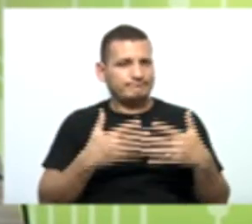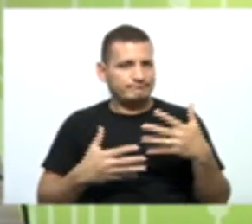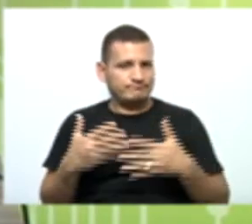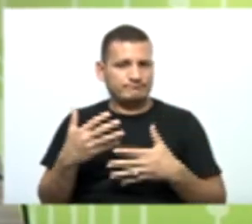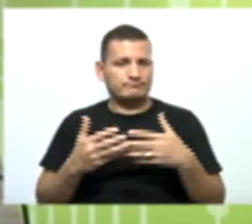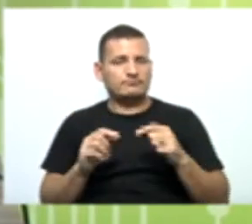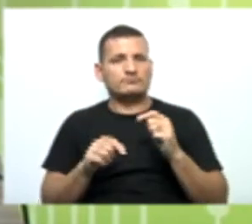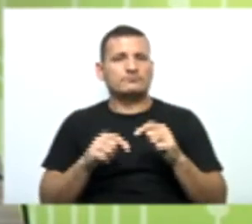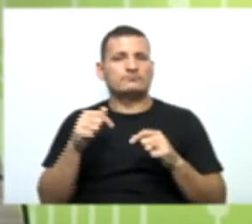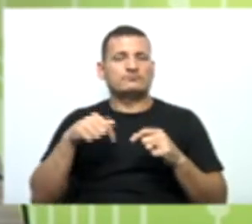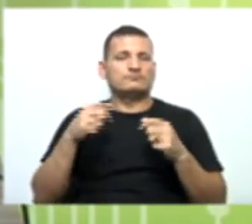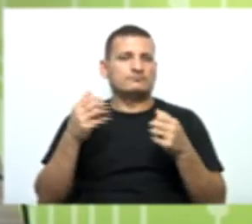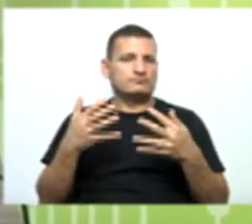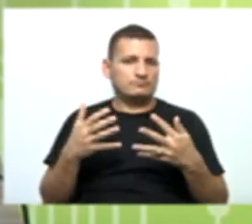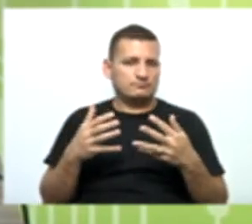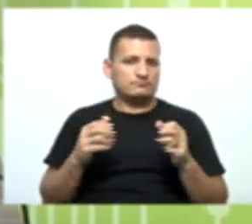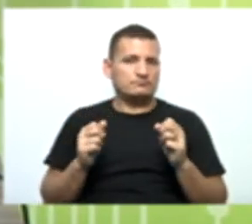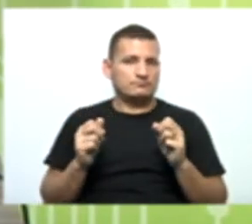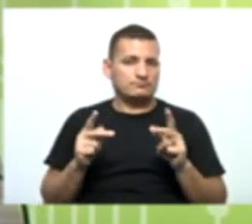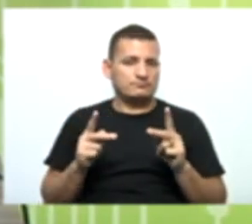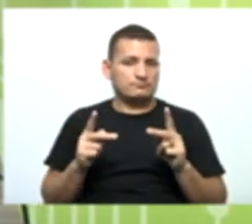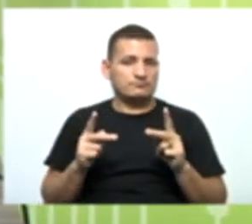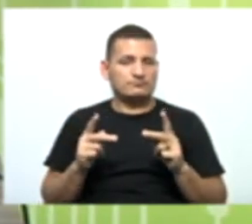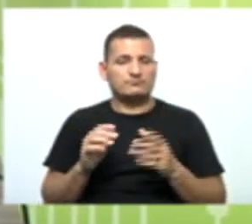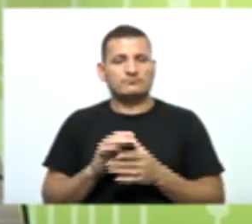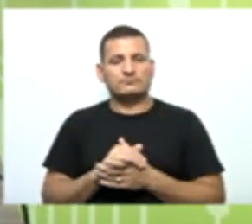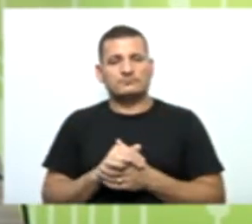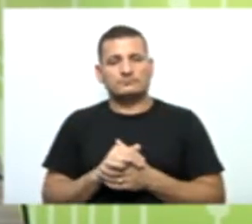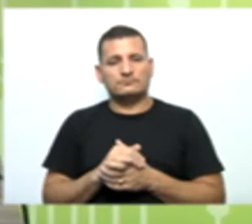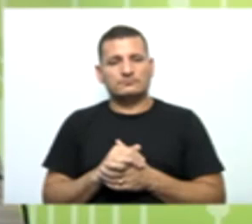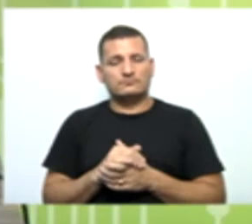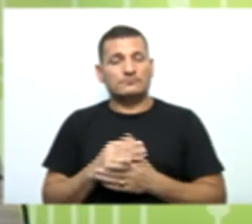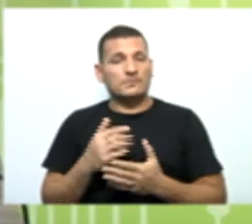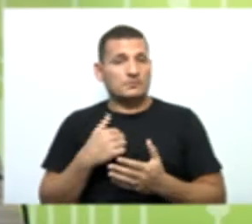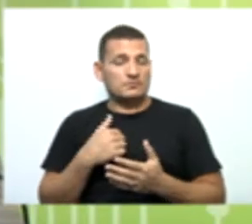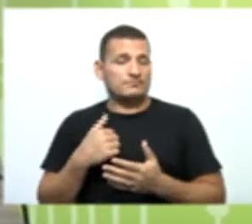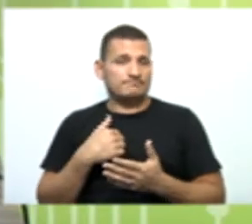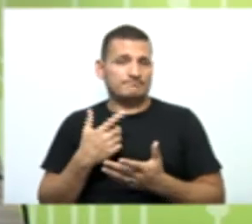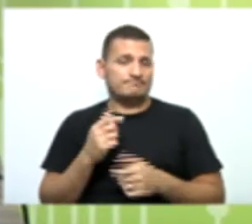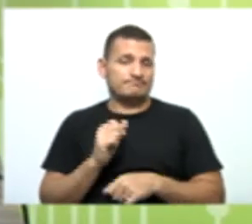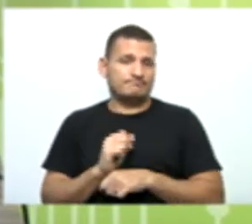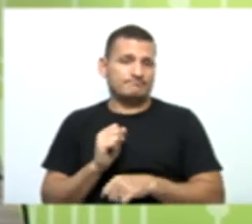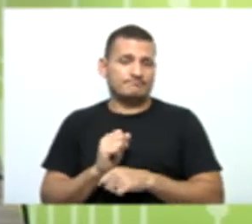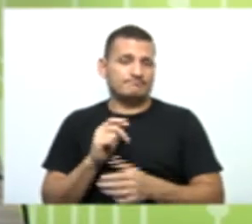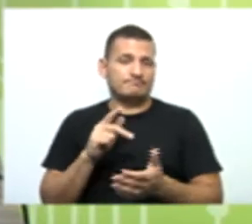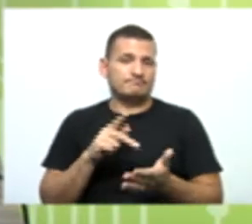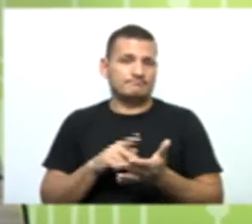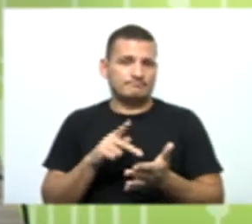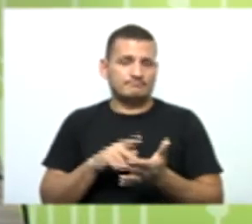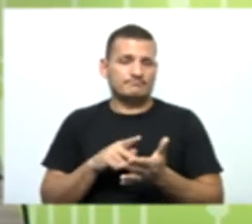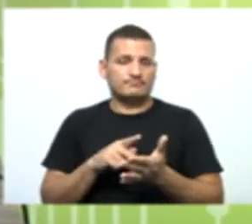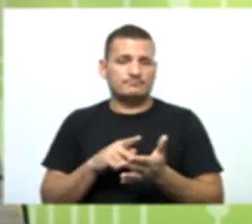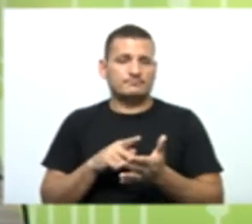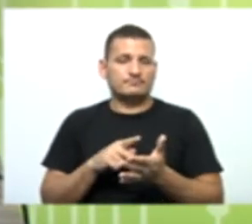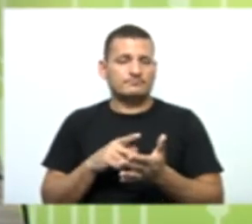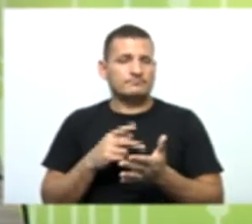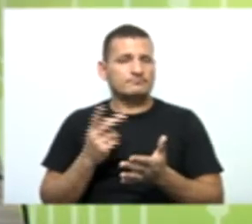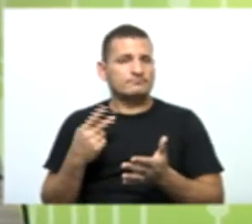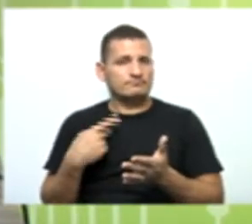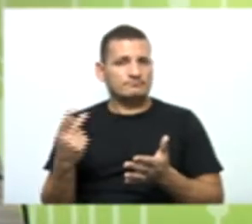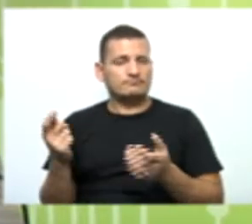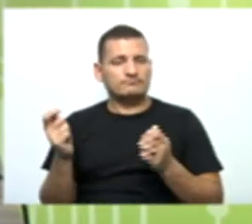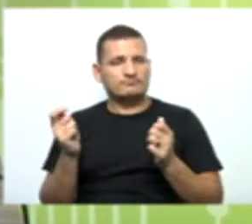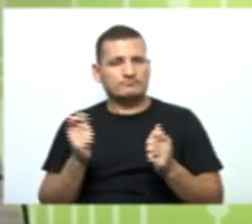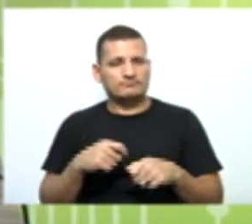com o que nós estamos explicando aqui, ok? Eu espero que nós realmente tenhamos